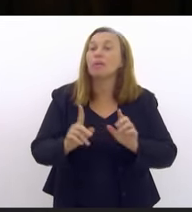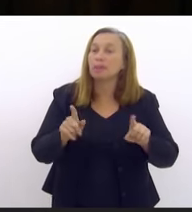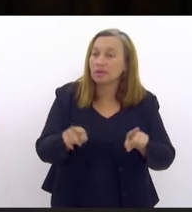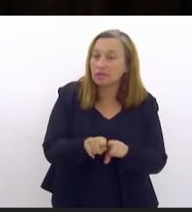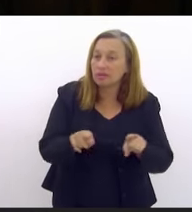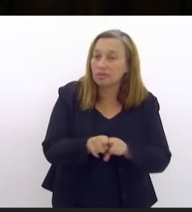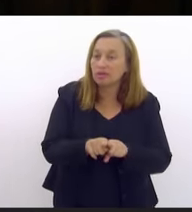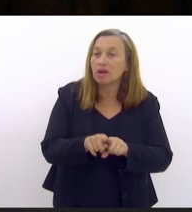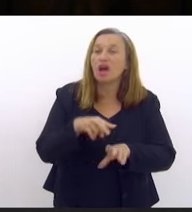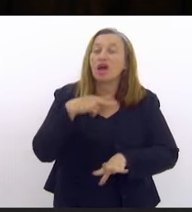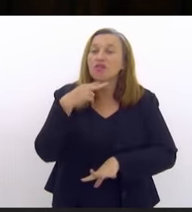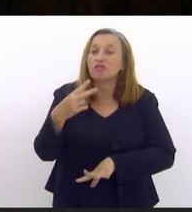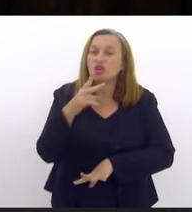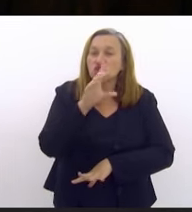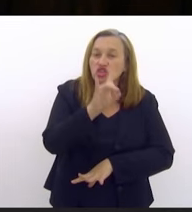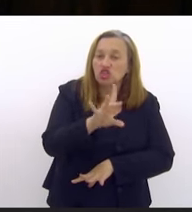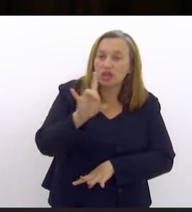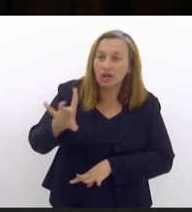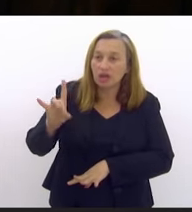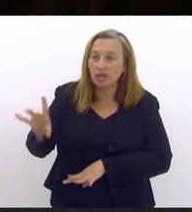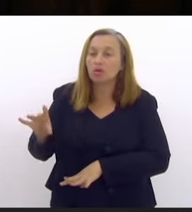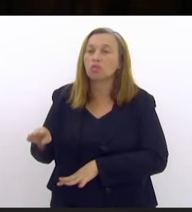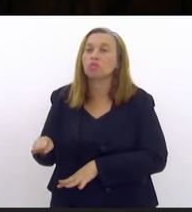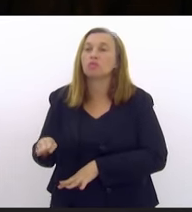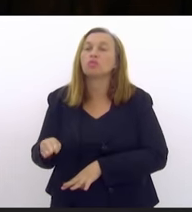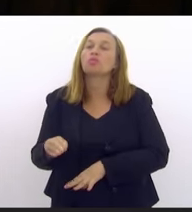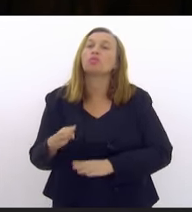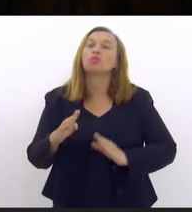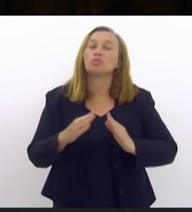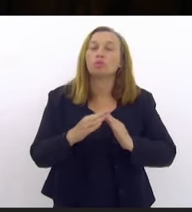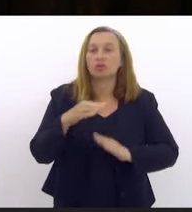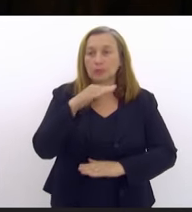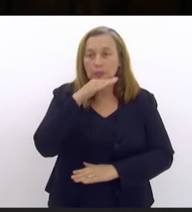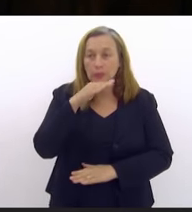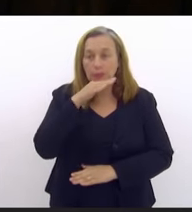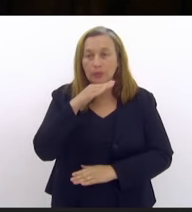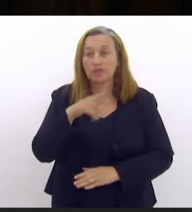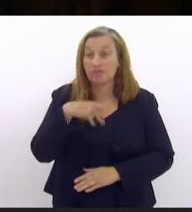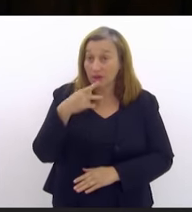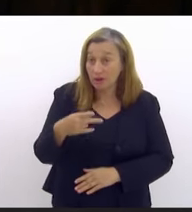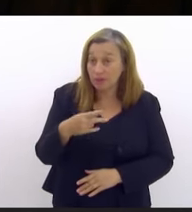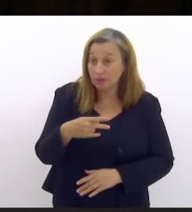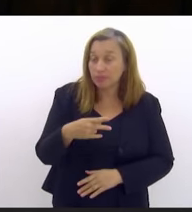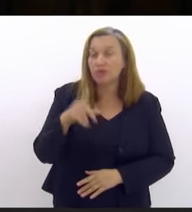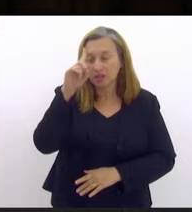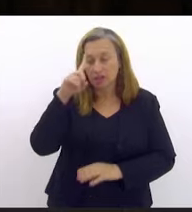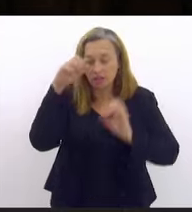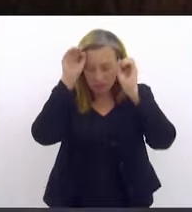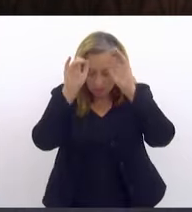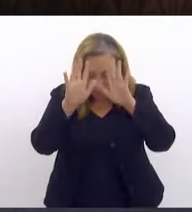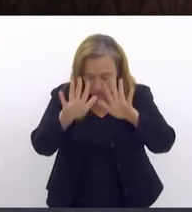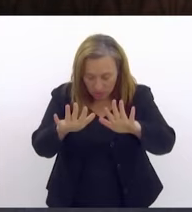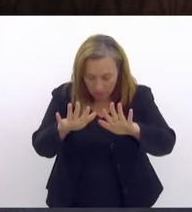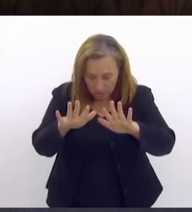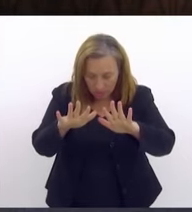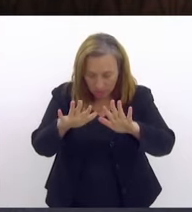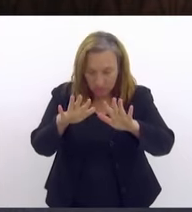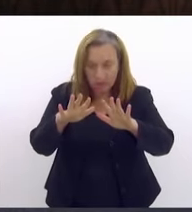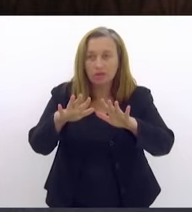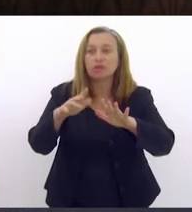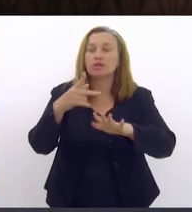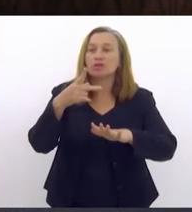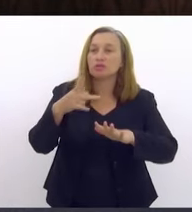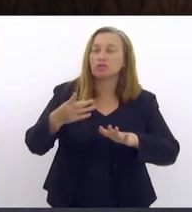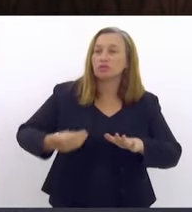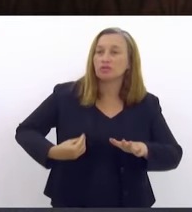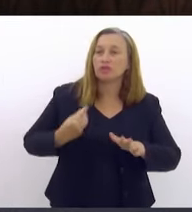trazer a voz de cada um deles a este parlamento e dizer, Que Deus abençoe a sua vida, que Deus abençoe a sua